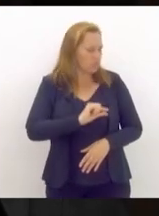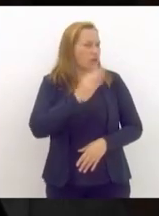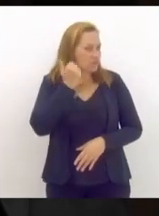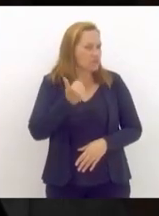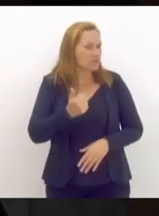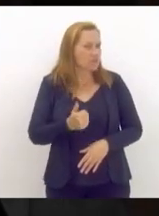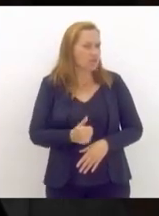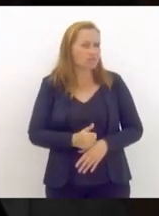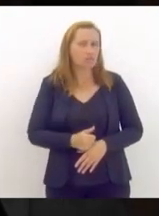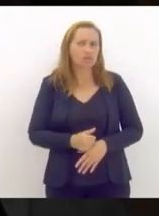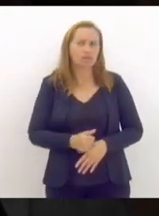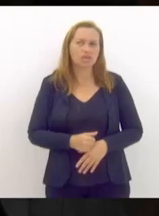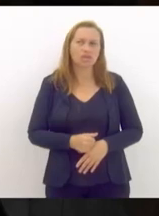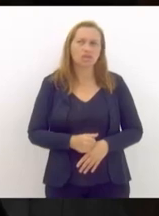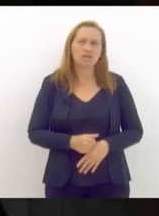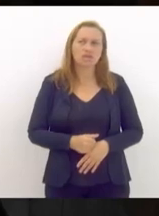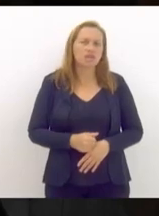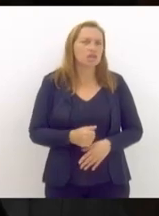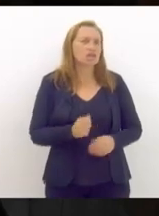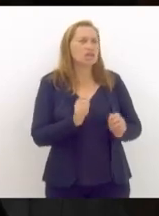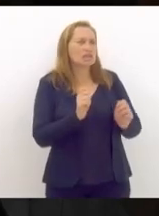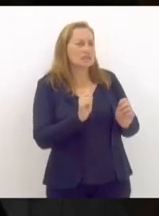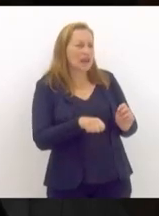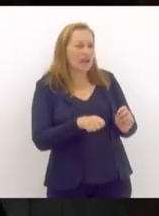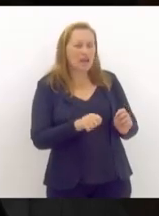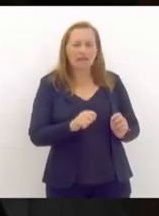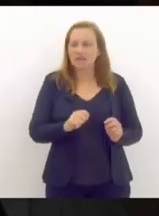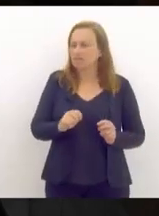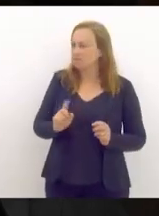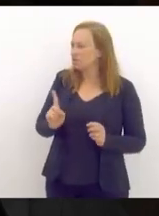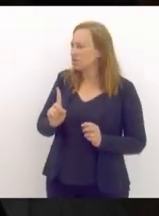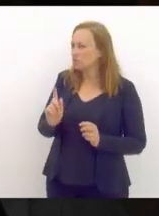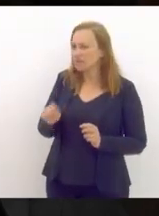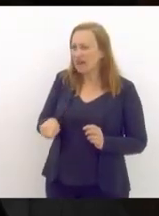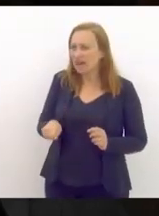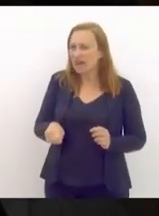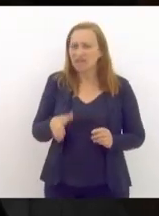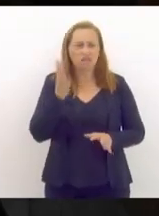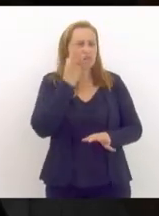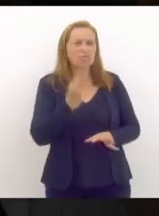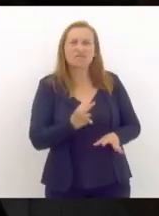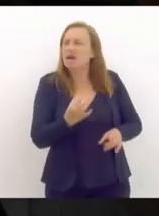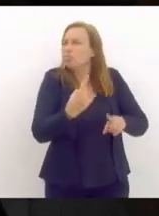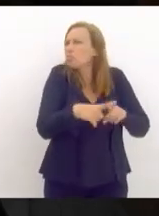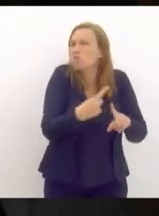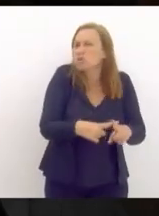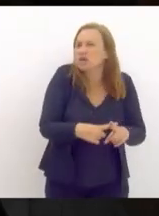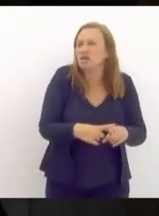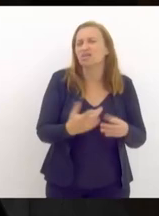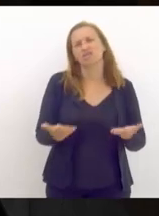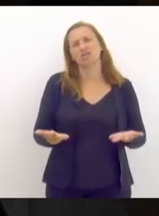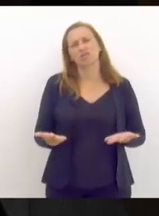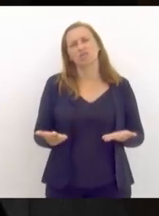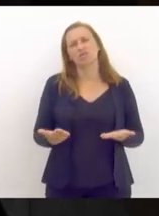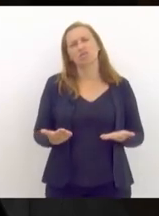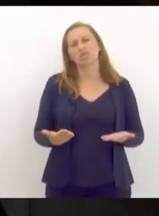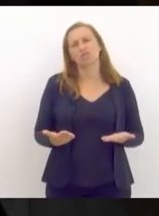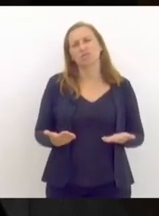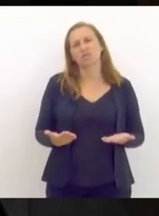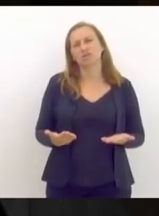que entende que não pode dar, que não vai dar, a gente não sabe nem o porquê dele não querer dar. Então, chega de covardia com os